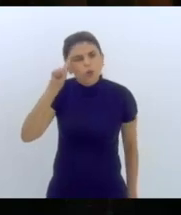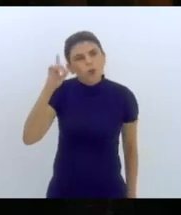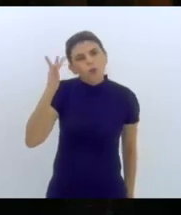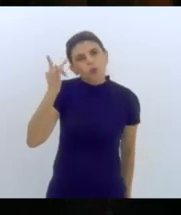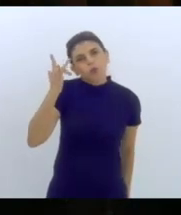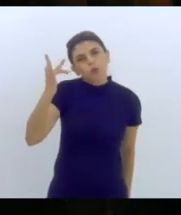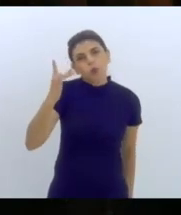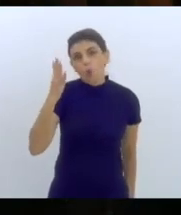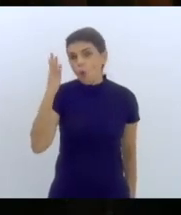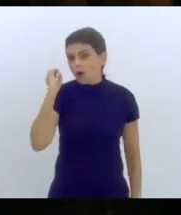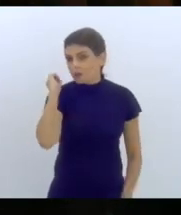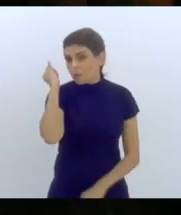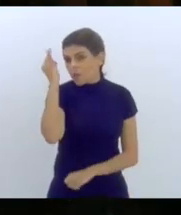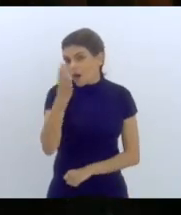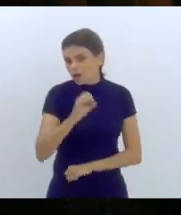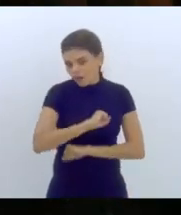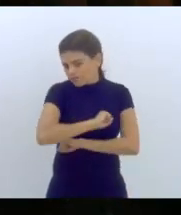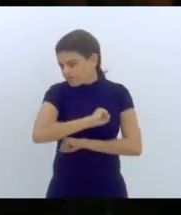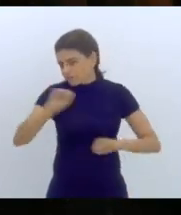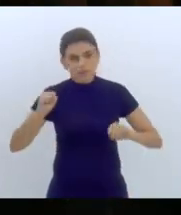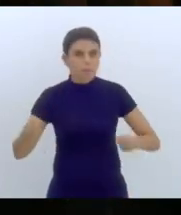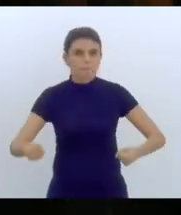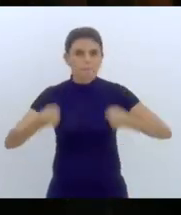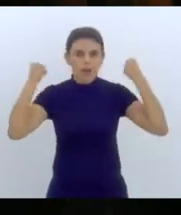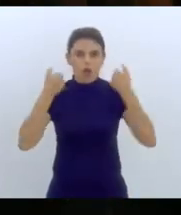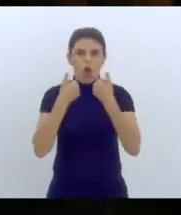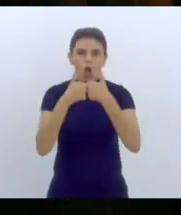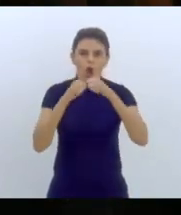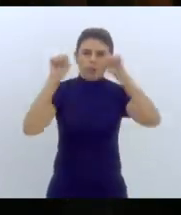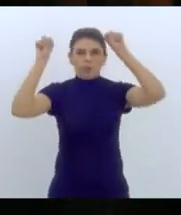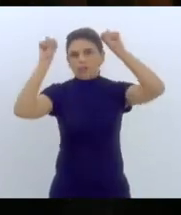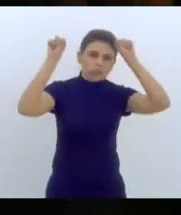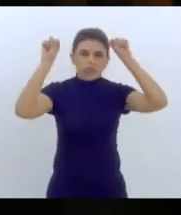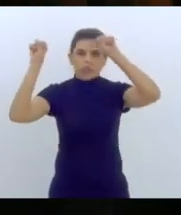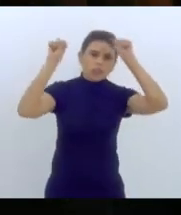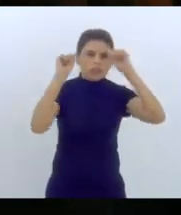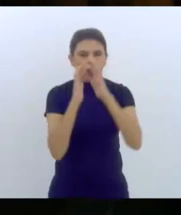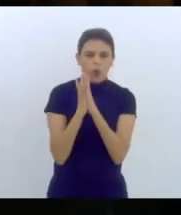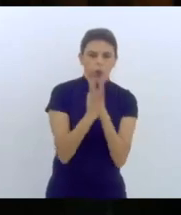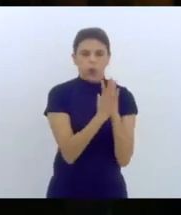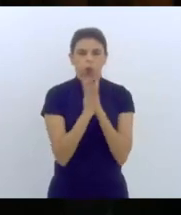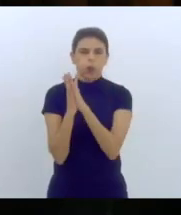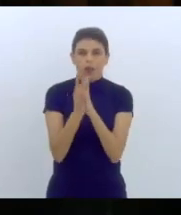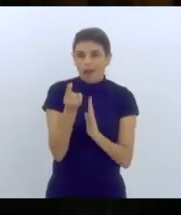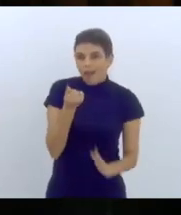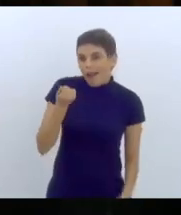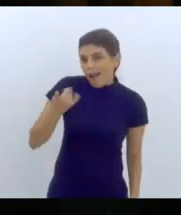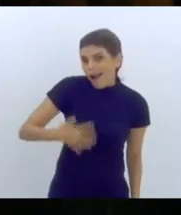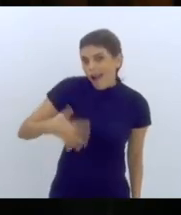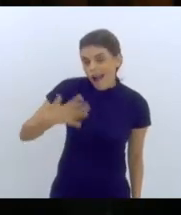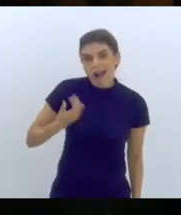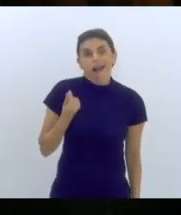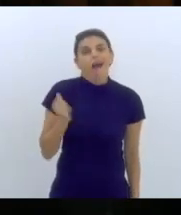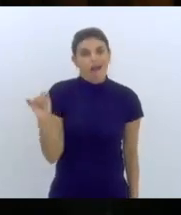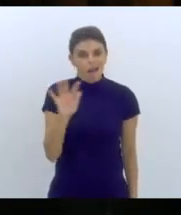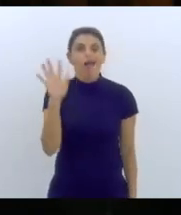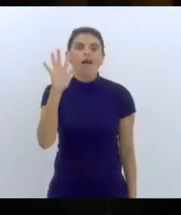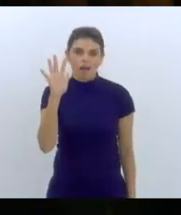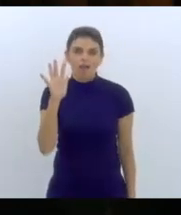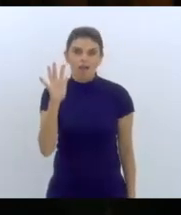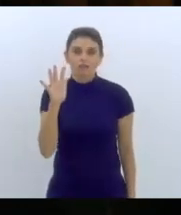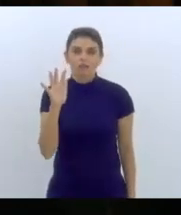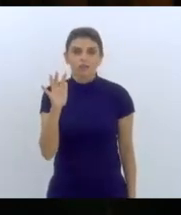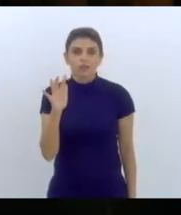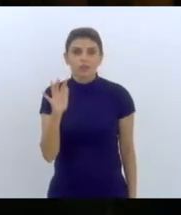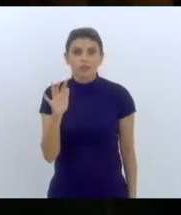às 4 horas da manhã, pegam um ônibus lotado, caro, de péssima qualidade, quando elas têm condições até